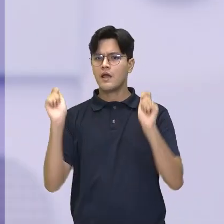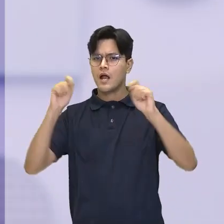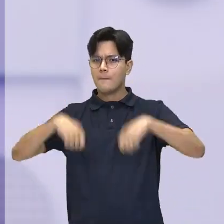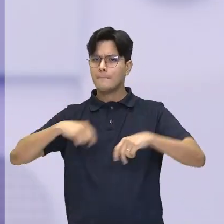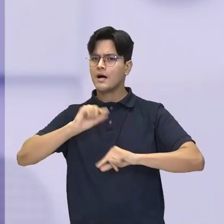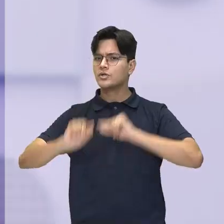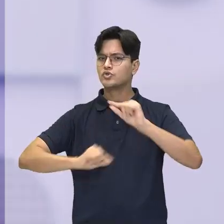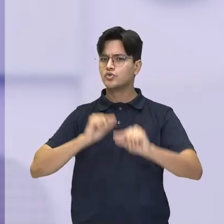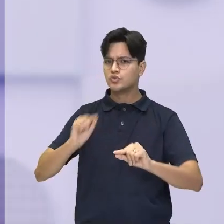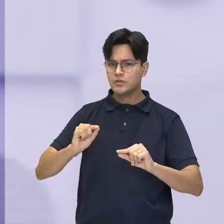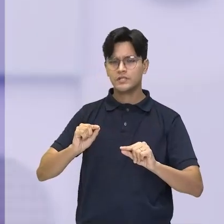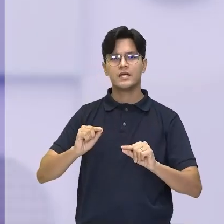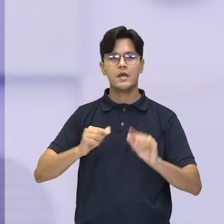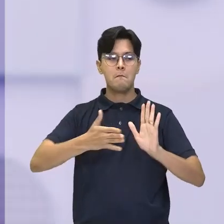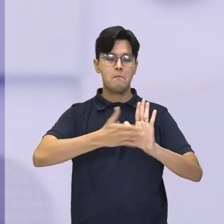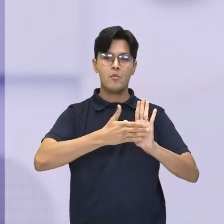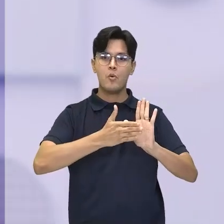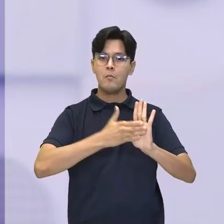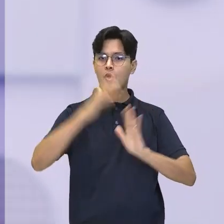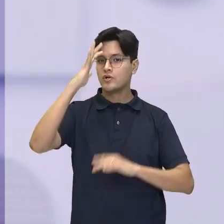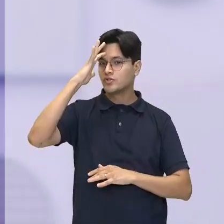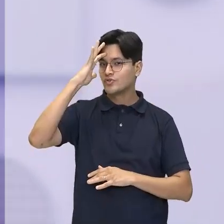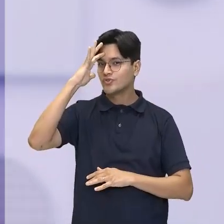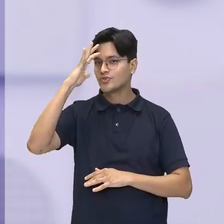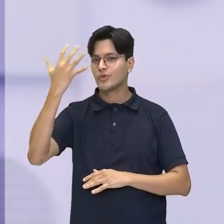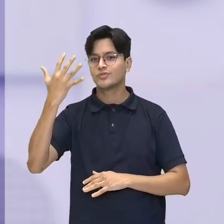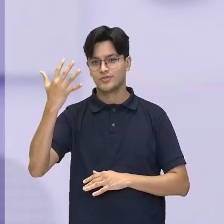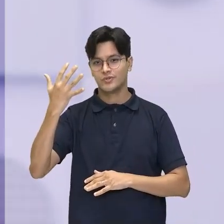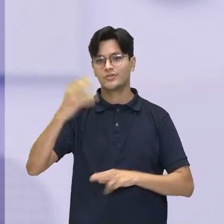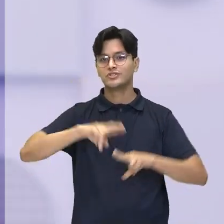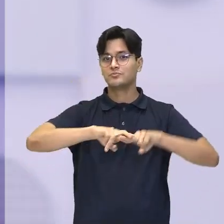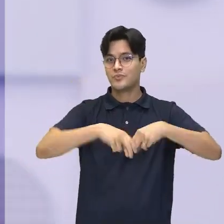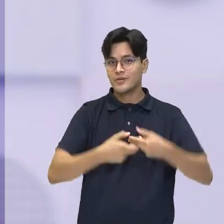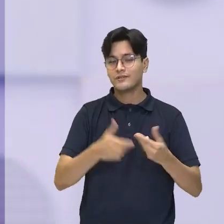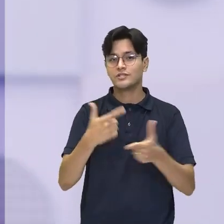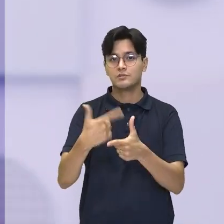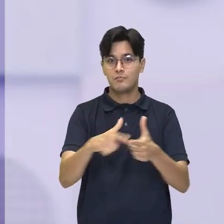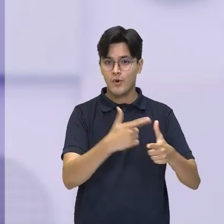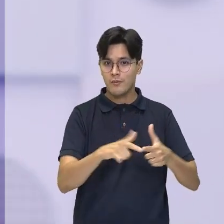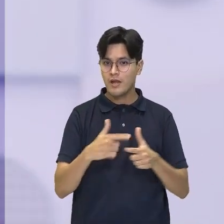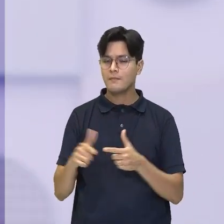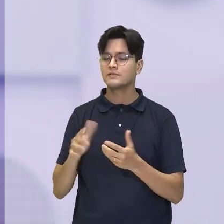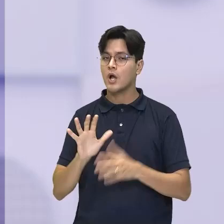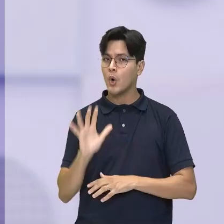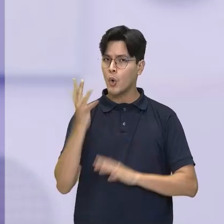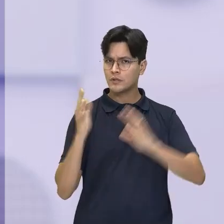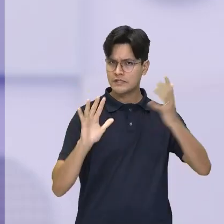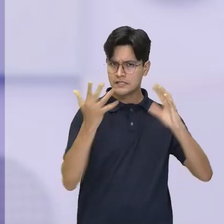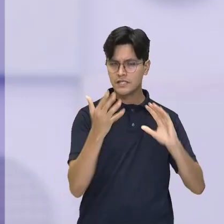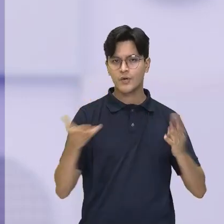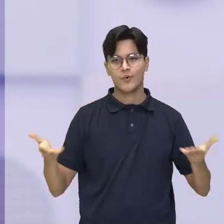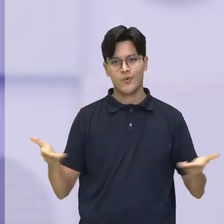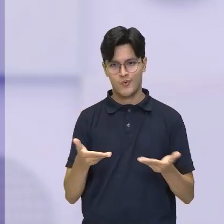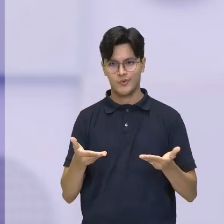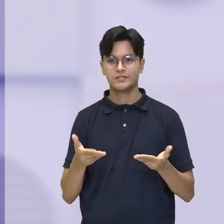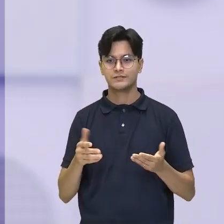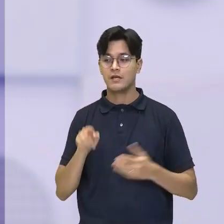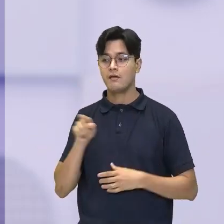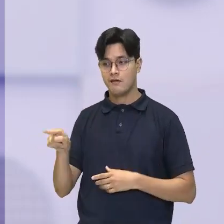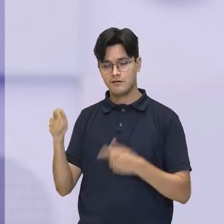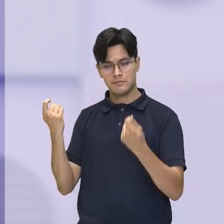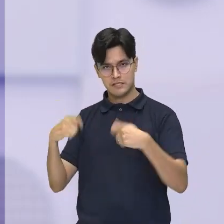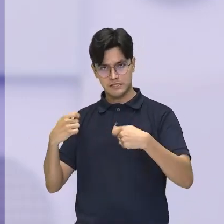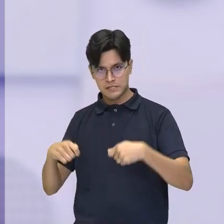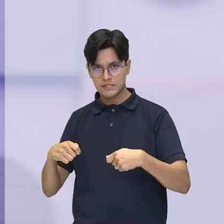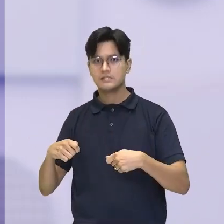problemas contemporâneos que se apresentam diante da sua comunidade. É preciso ser pessoas bem